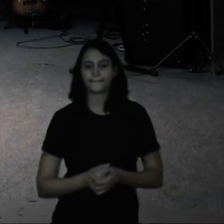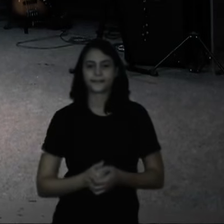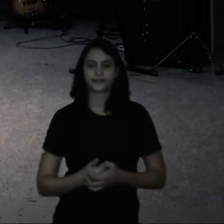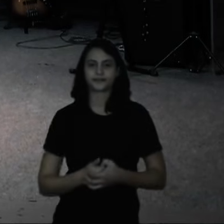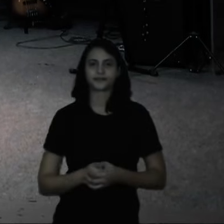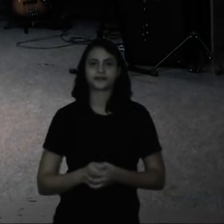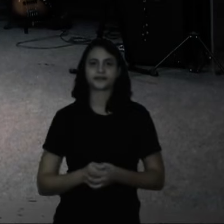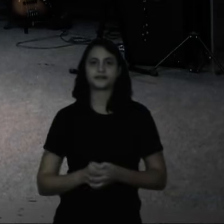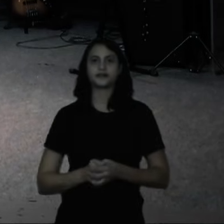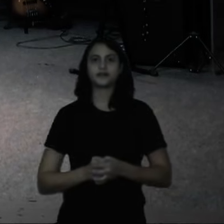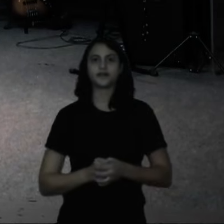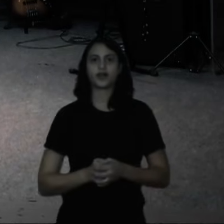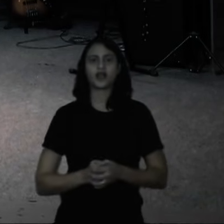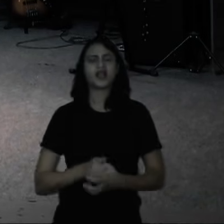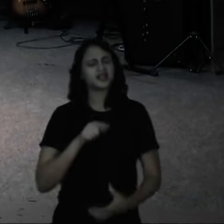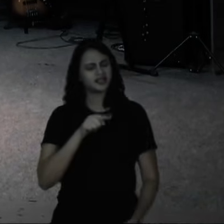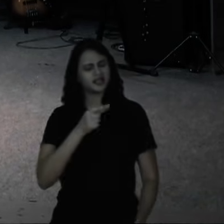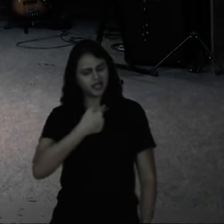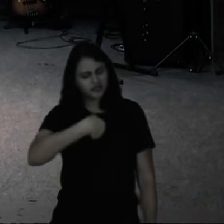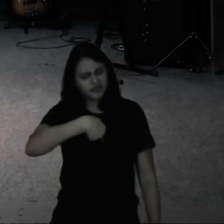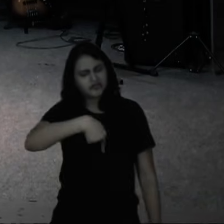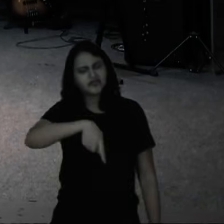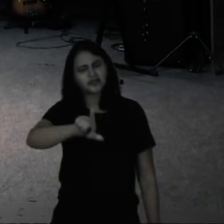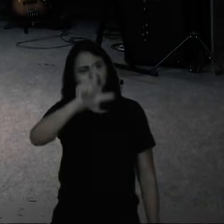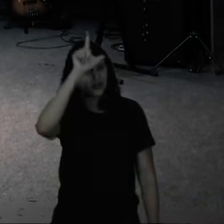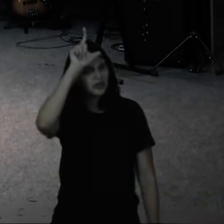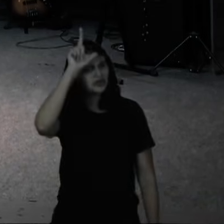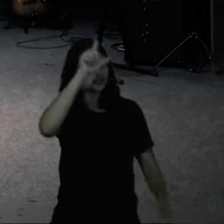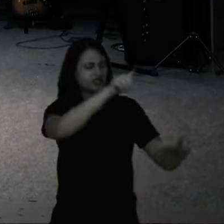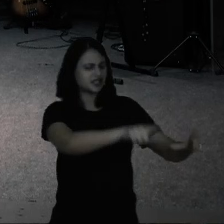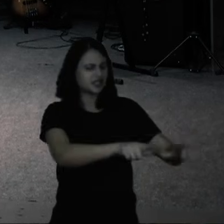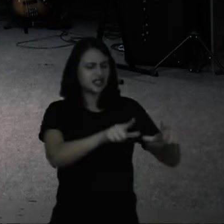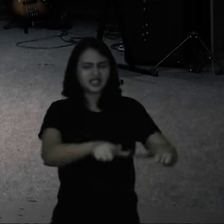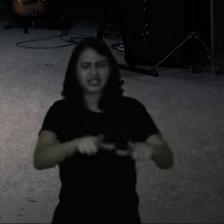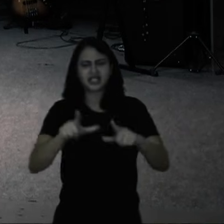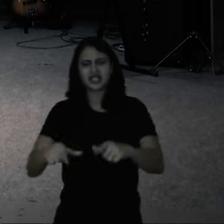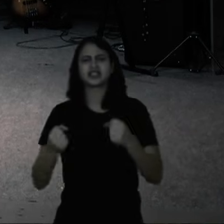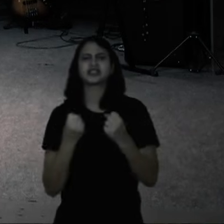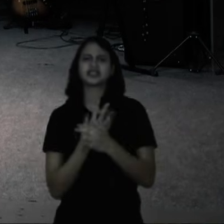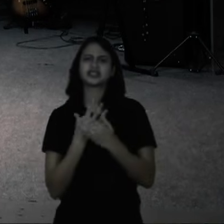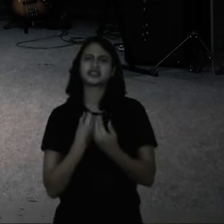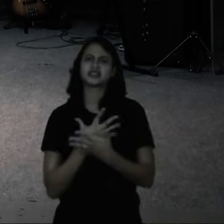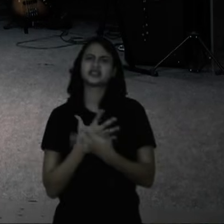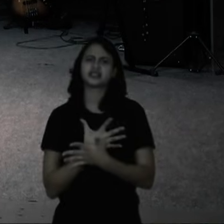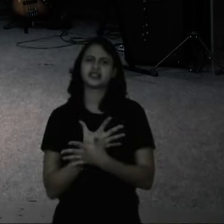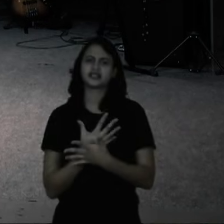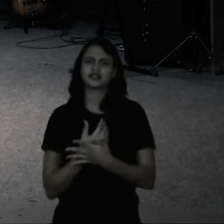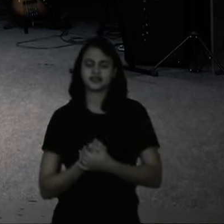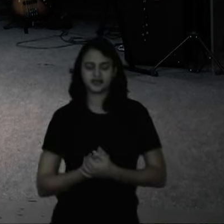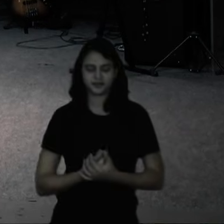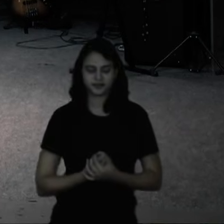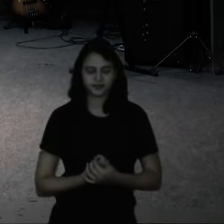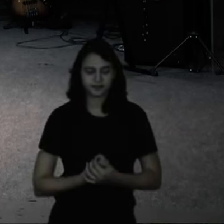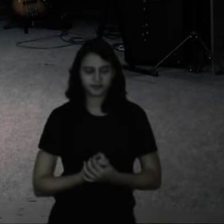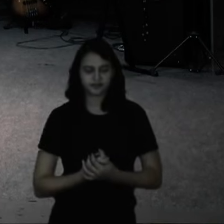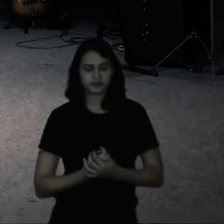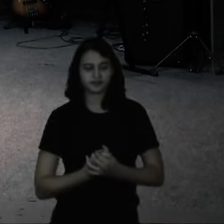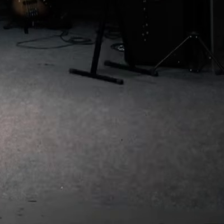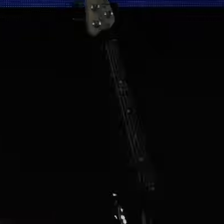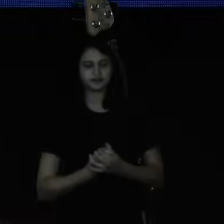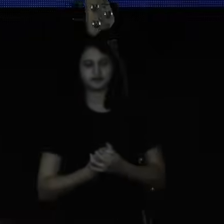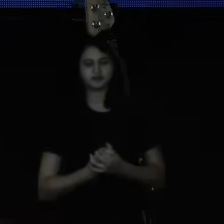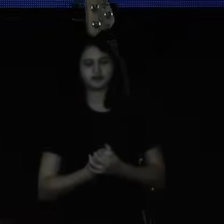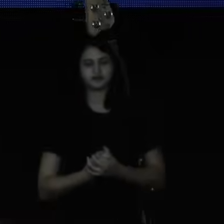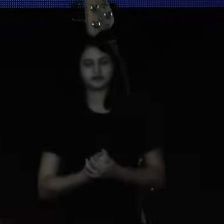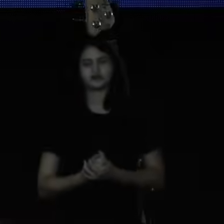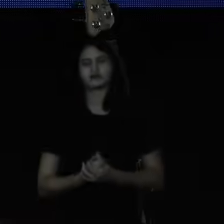de Gileade. O povo fez chefe, comandante sobre todos. E ele repetiu perante o Senhor em Mispá todas as